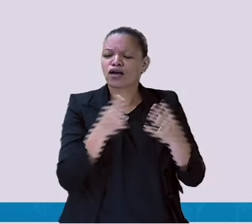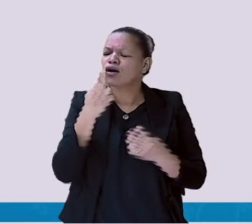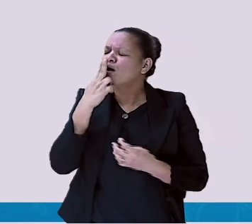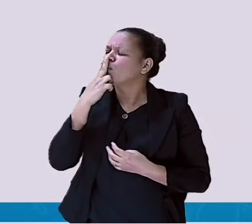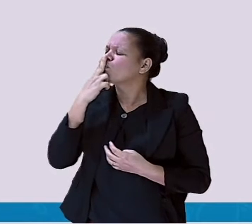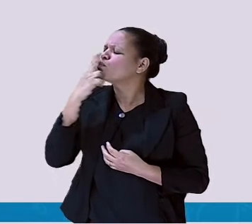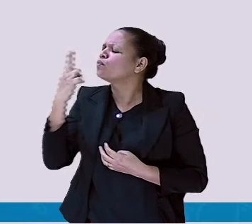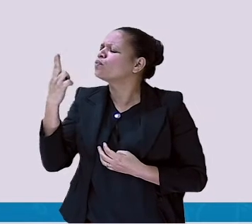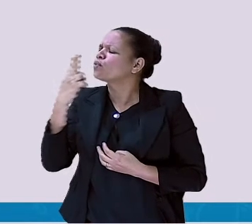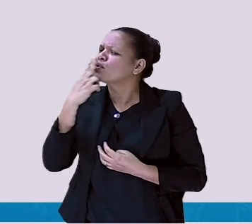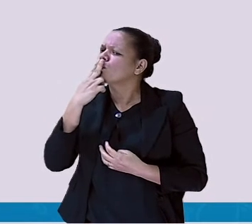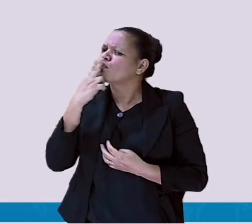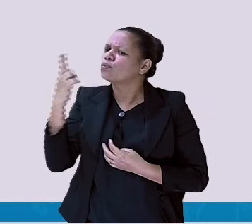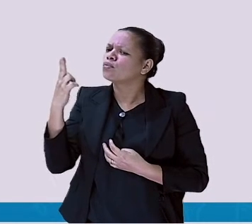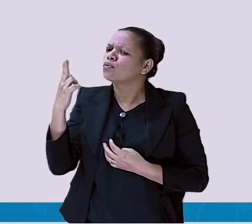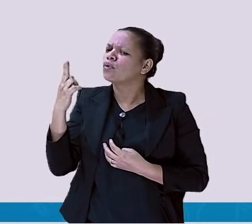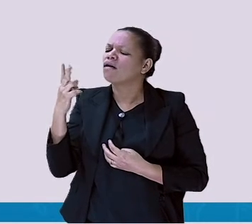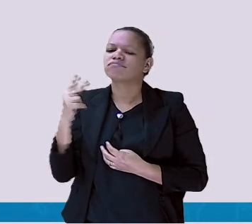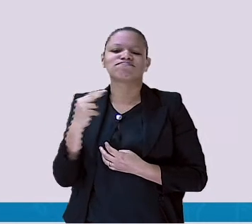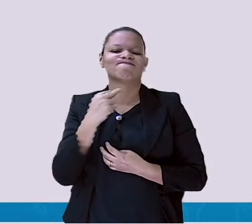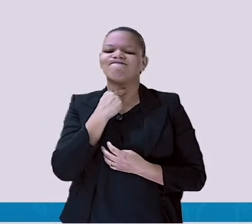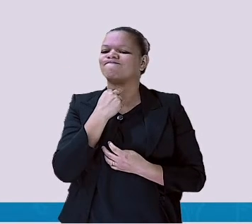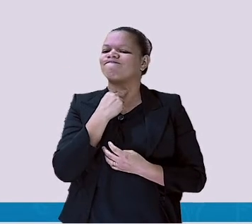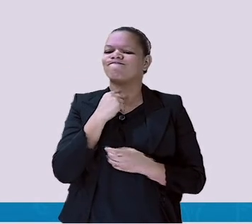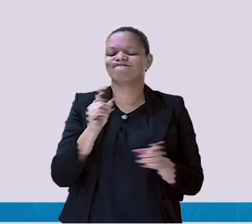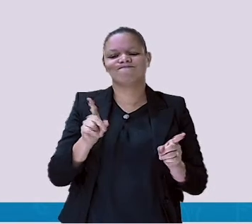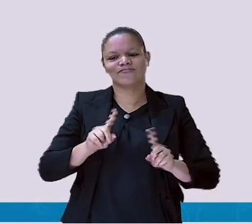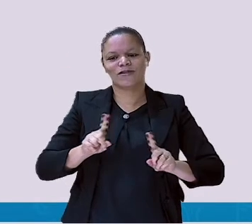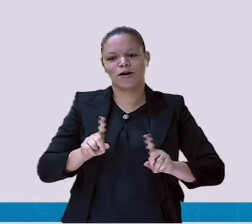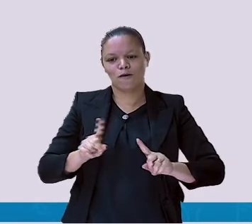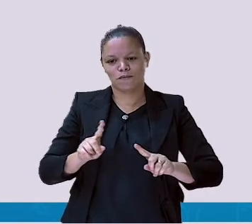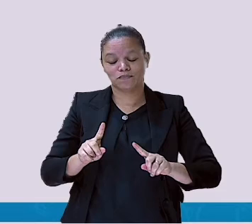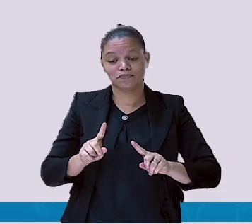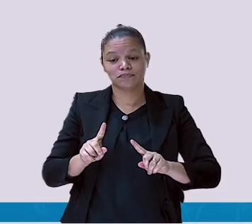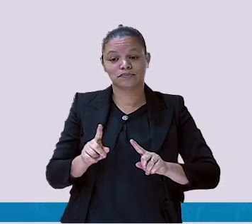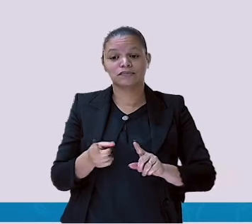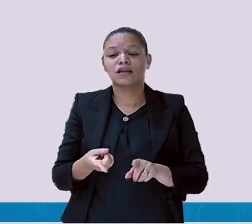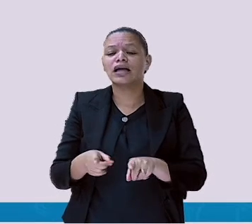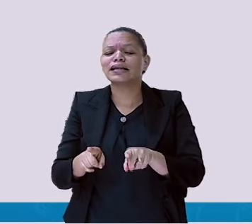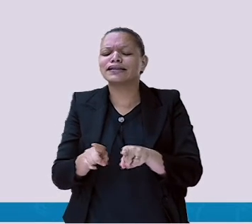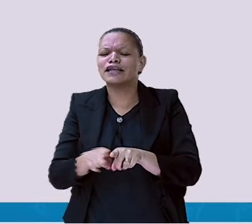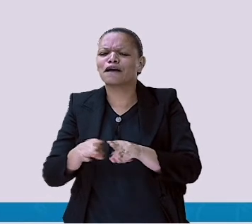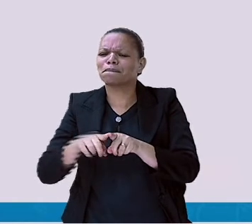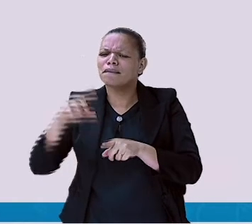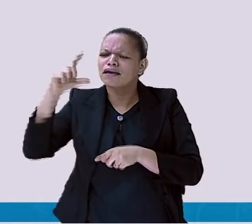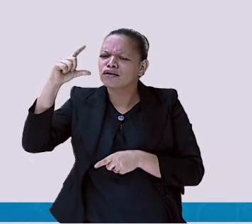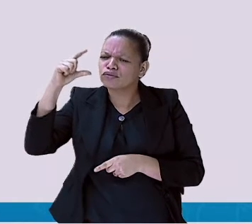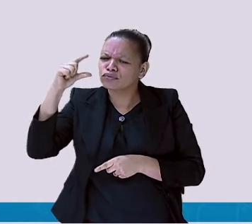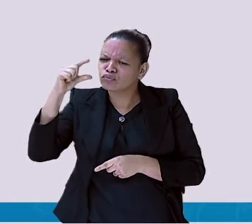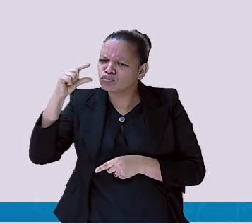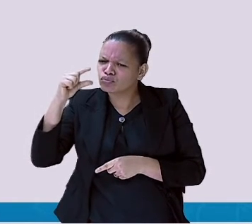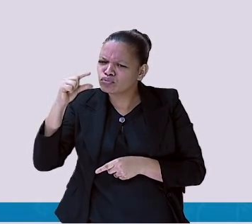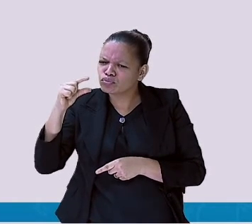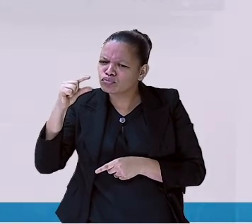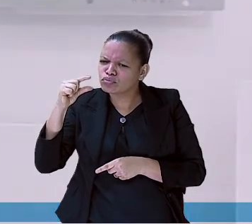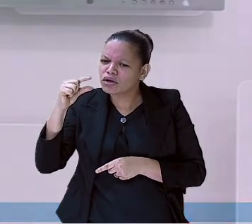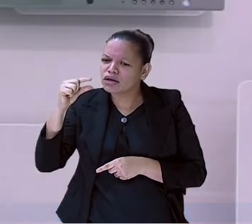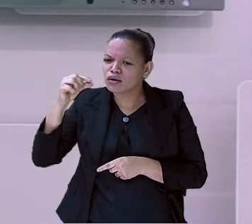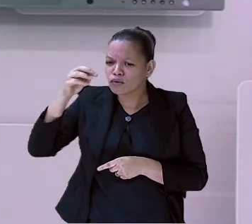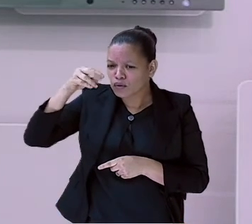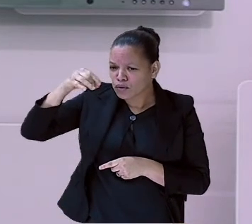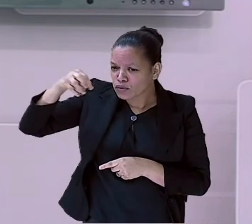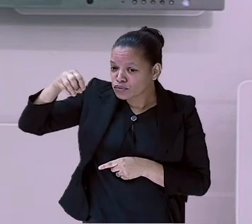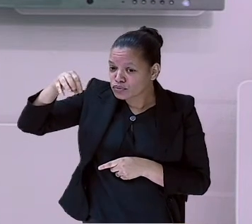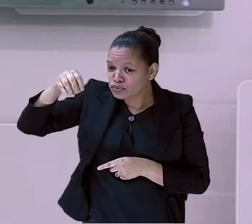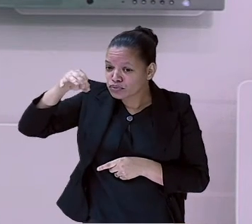tá? Diminuir o consumo de sal. Então, o que é o sal aí nos alimentos? Tanto você